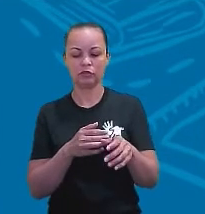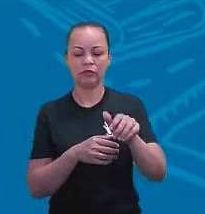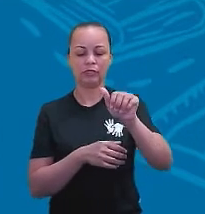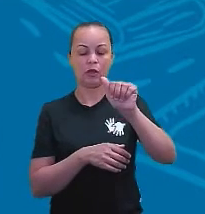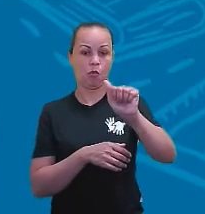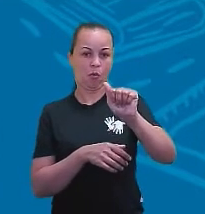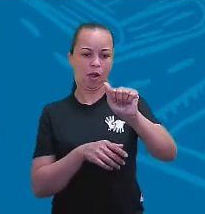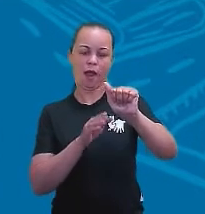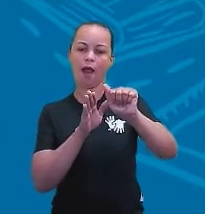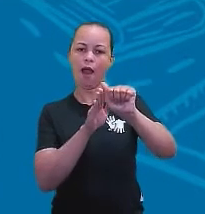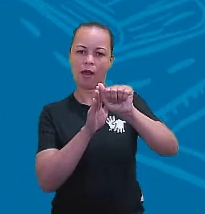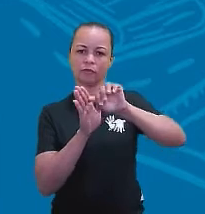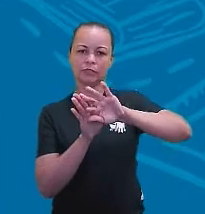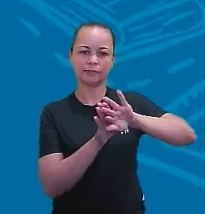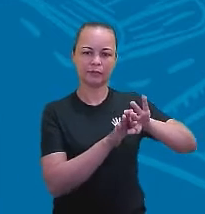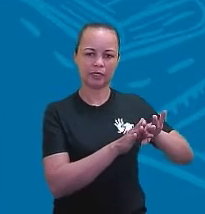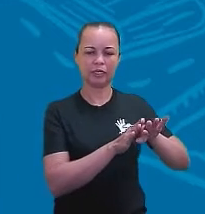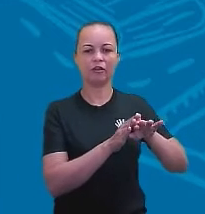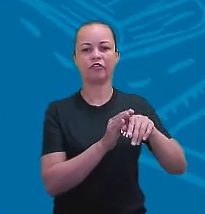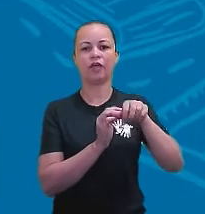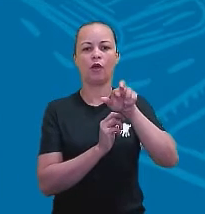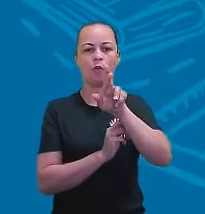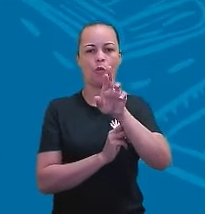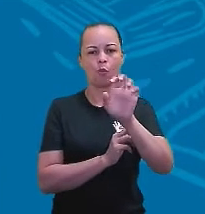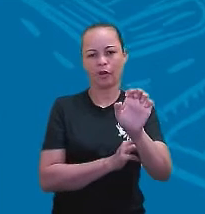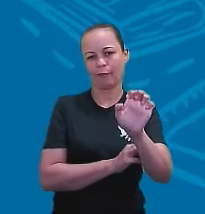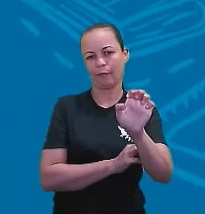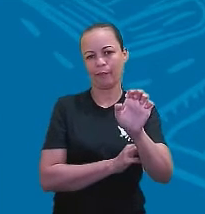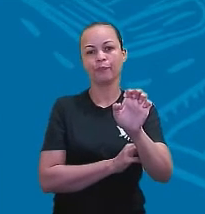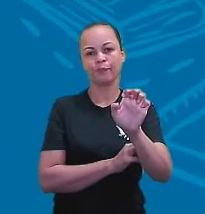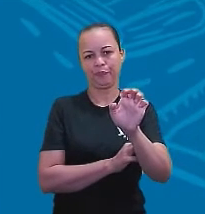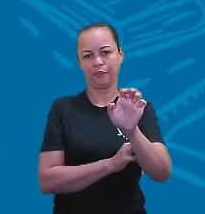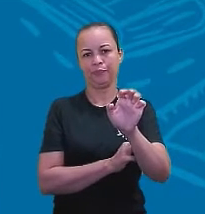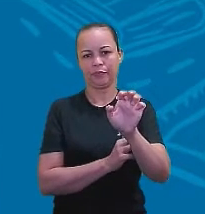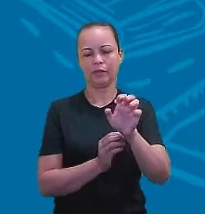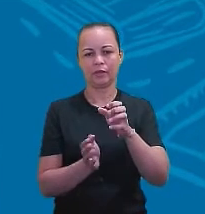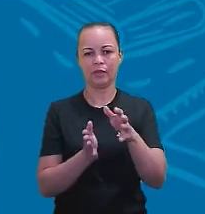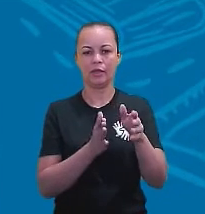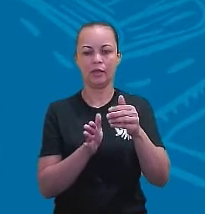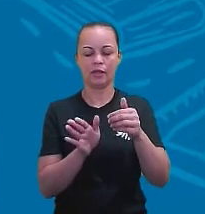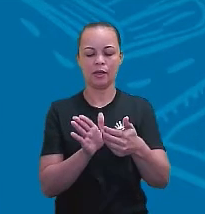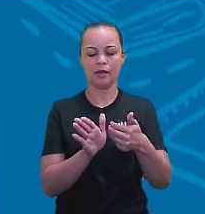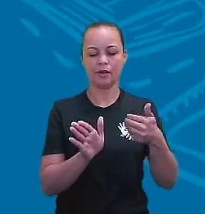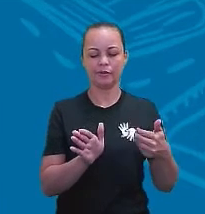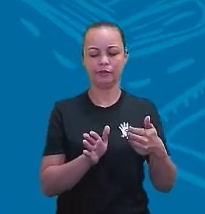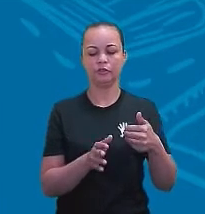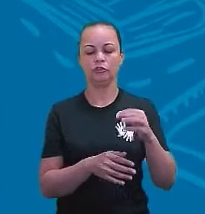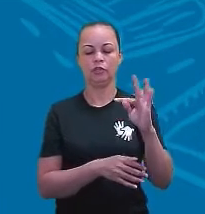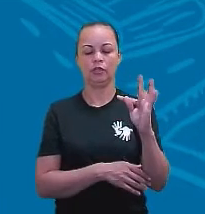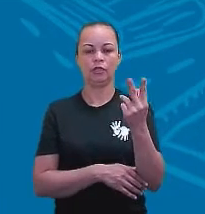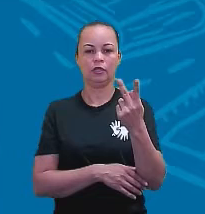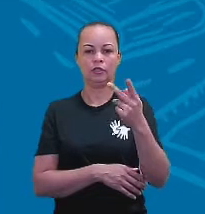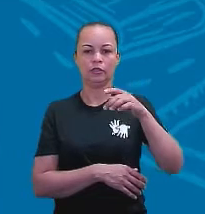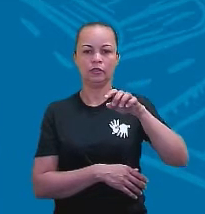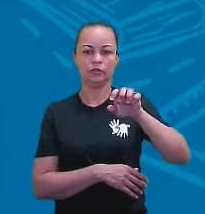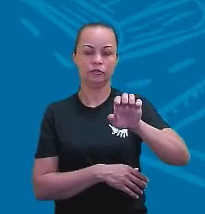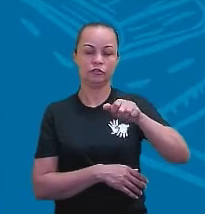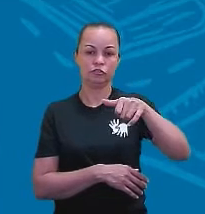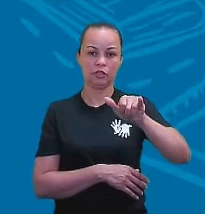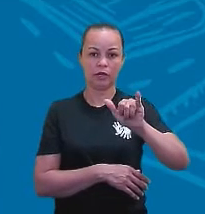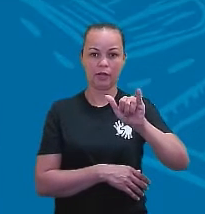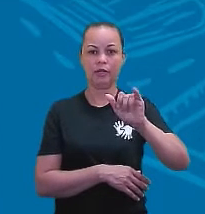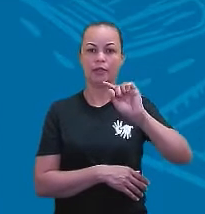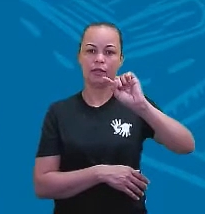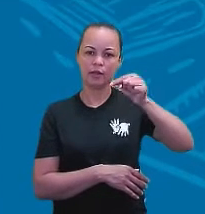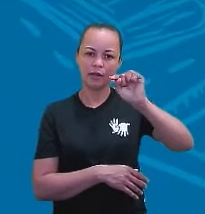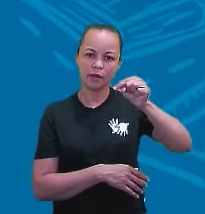que inicia e vai ficar apenas as duas últimas letras e antes dela o apóstrofo. Não esquece desse apóstrofo.